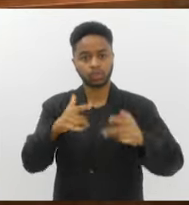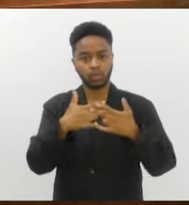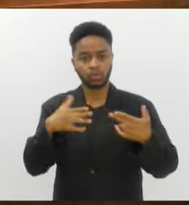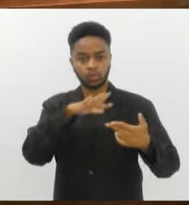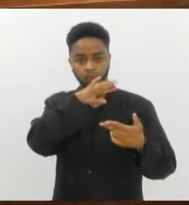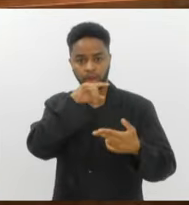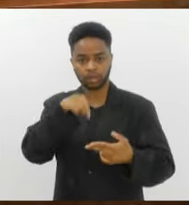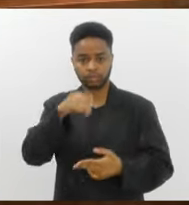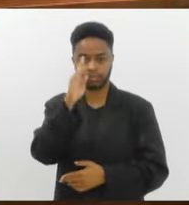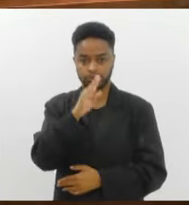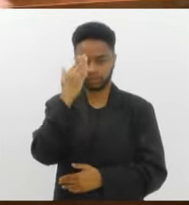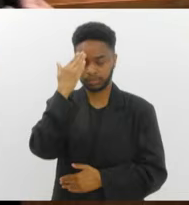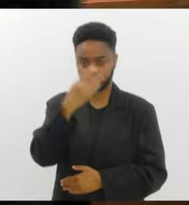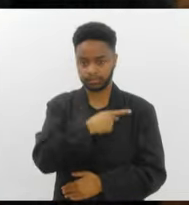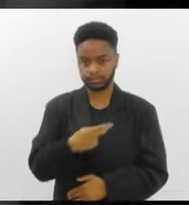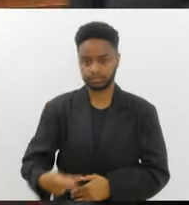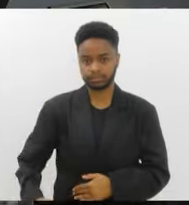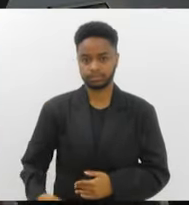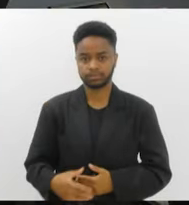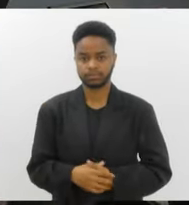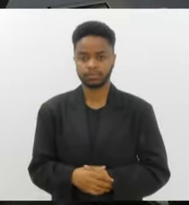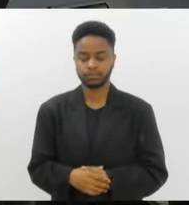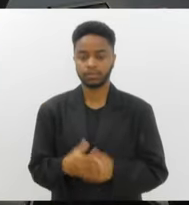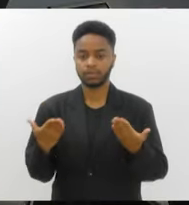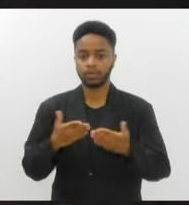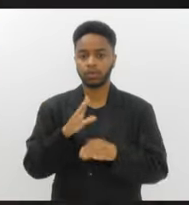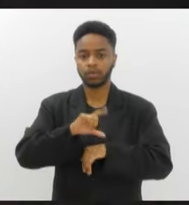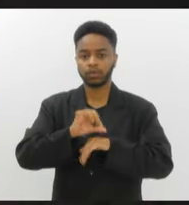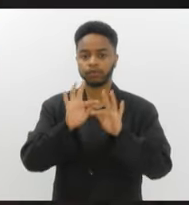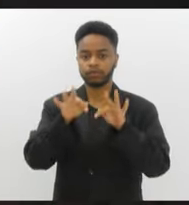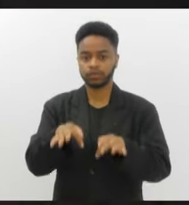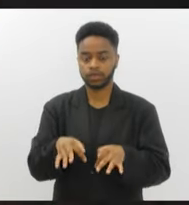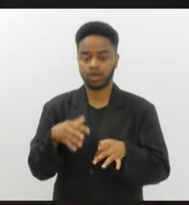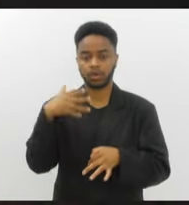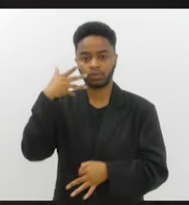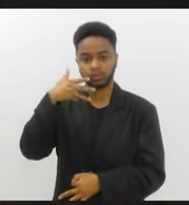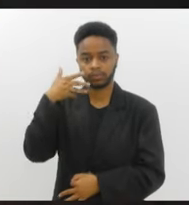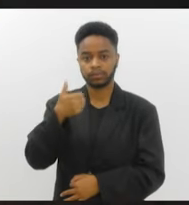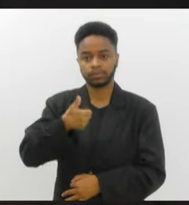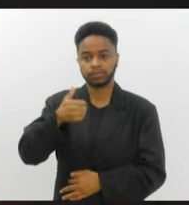nossa nação. Muito obrigado, presidente. Passa-se ao expediente final com o